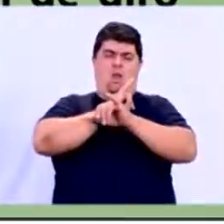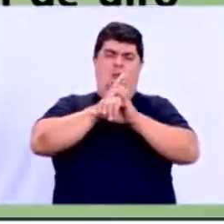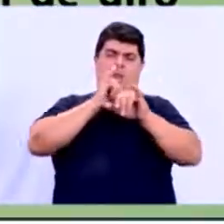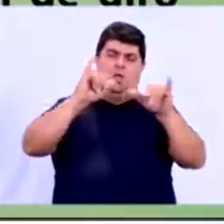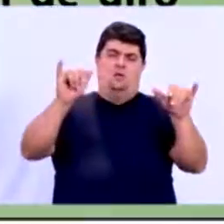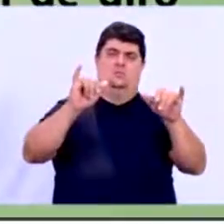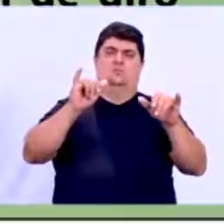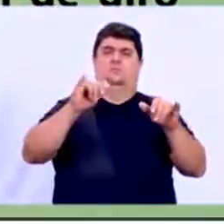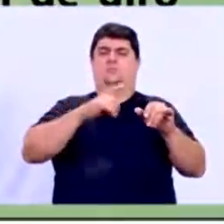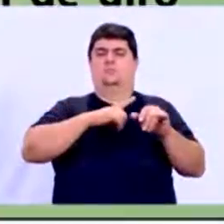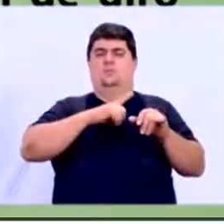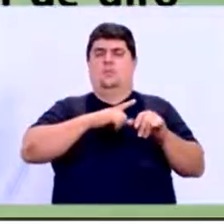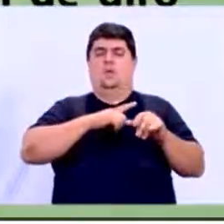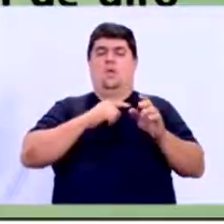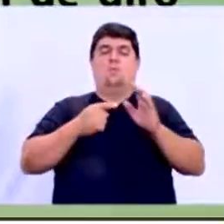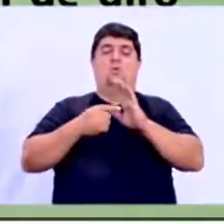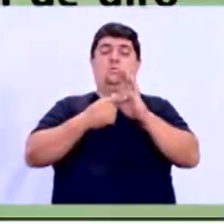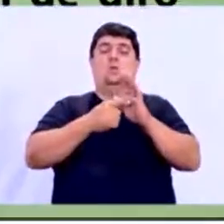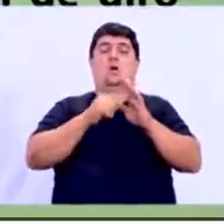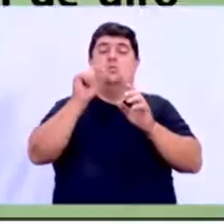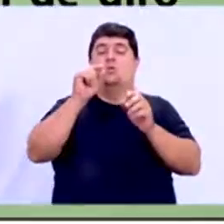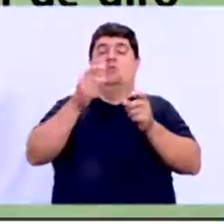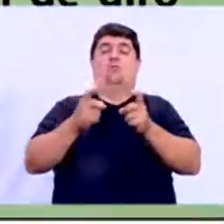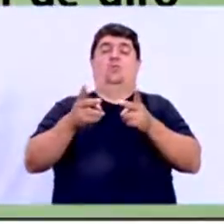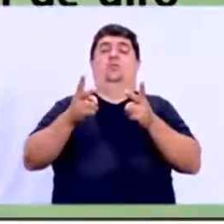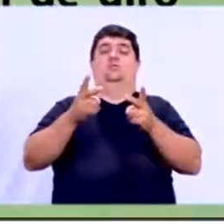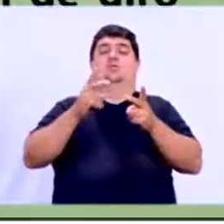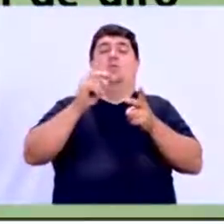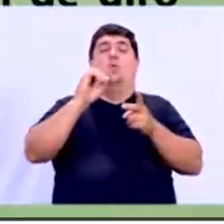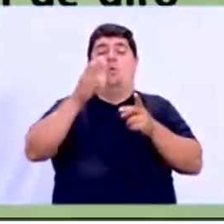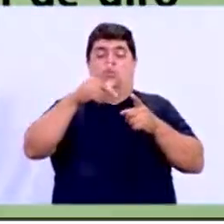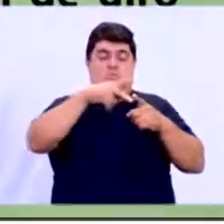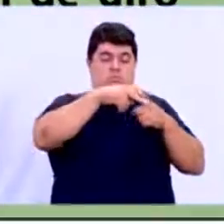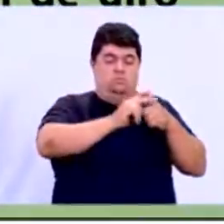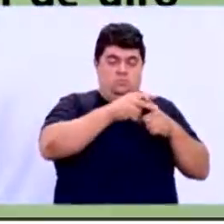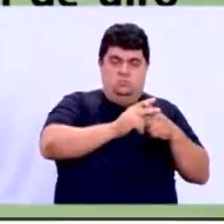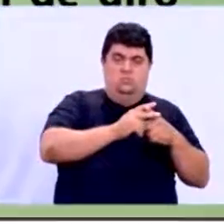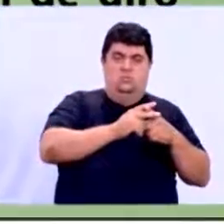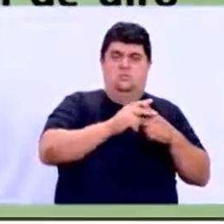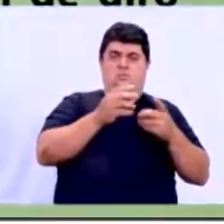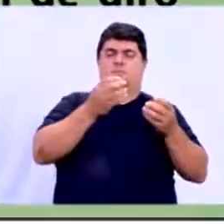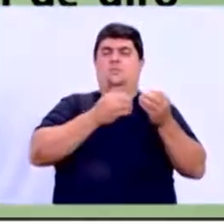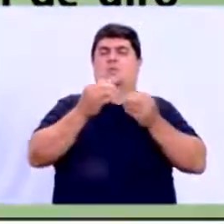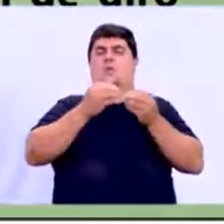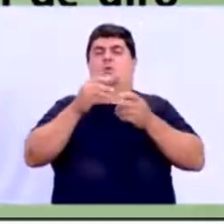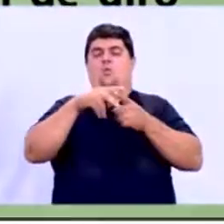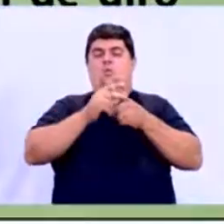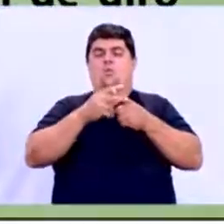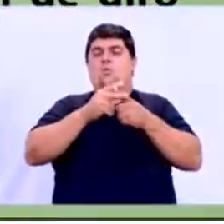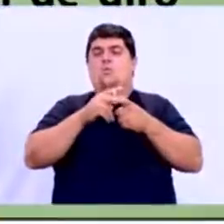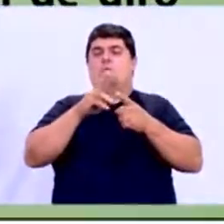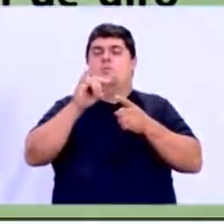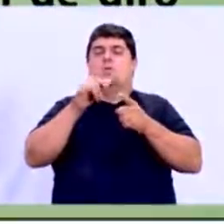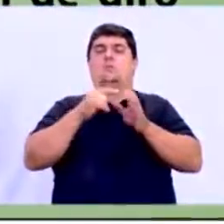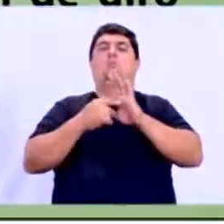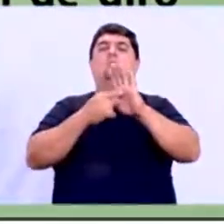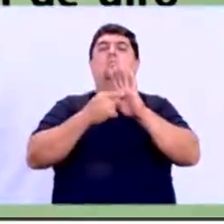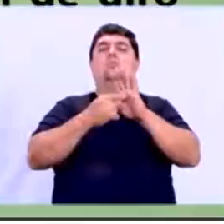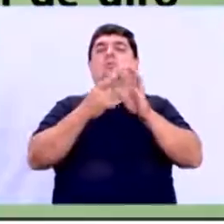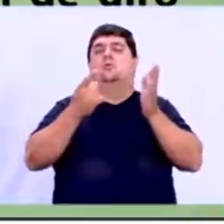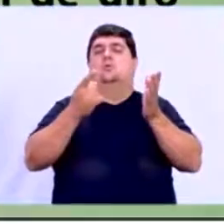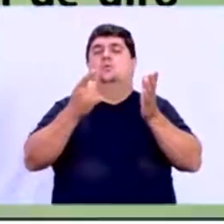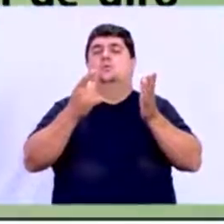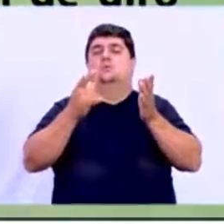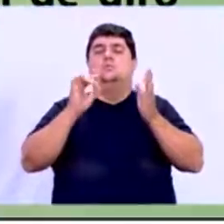a apresentação dos produtos ou serviços, como que o seu produto será apresentado